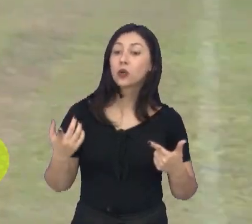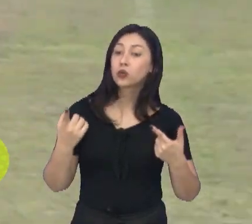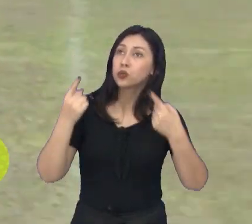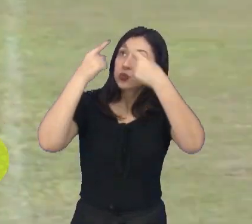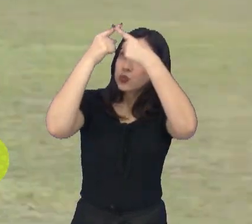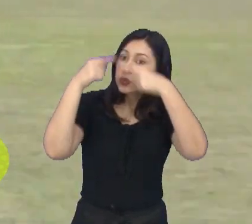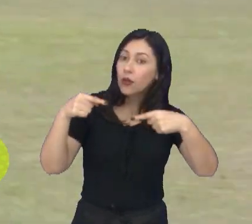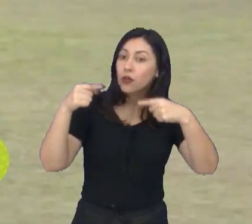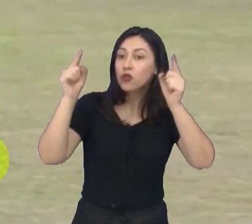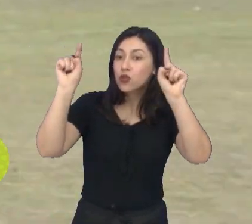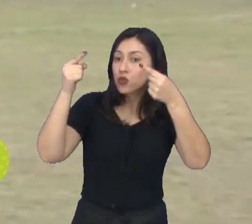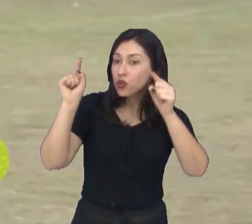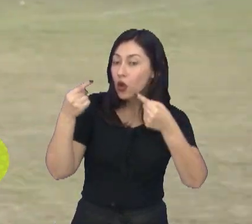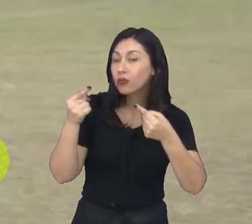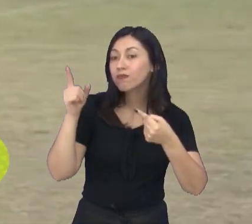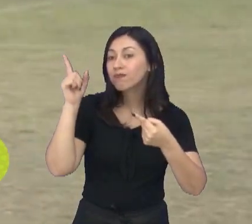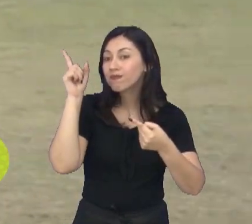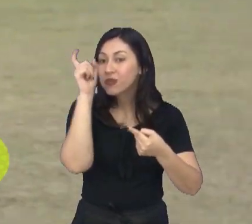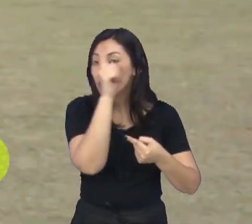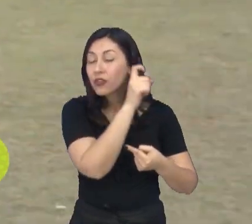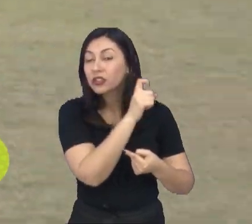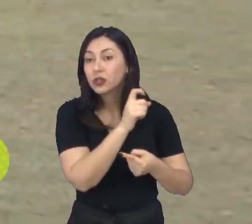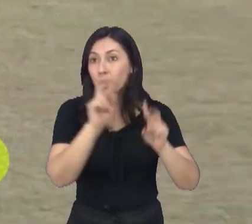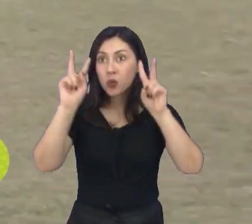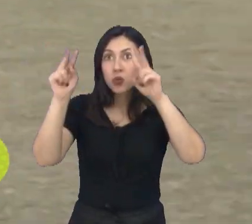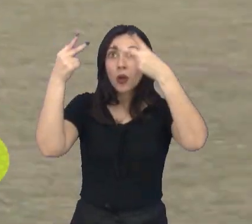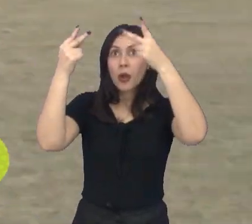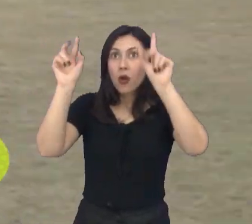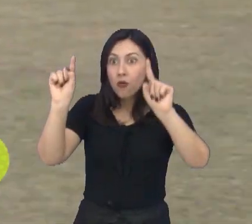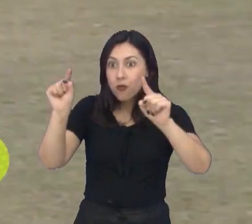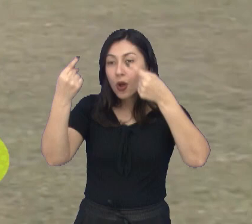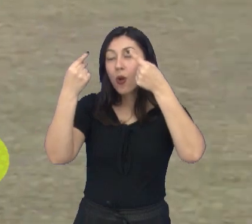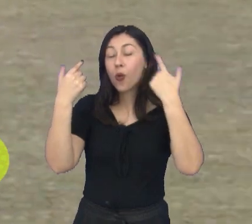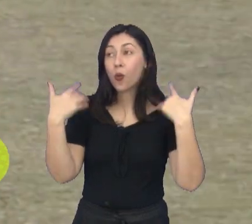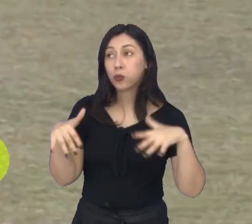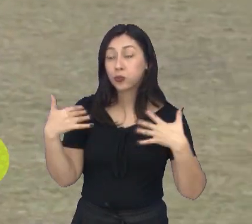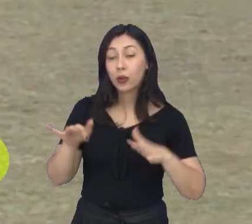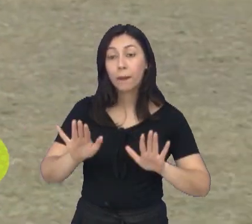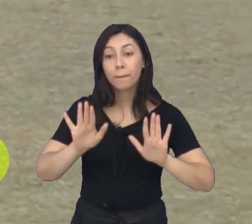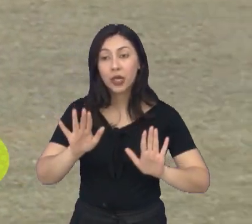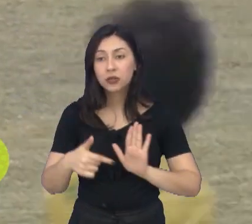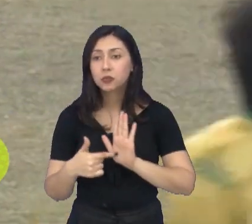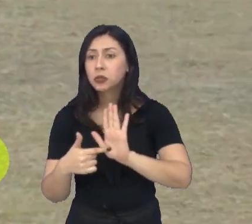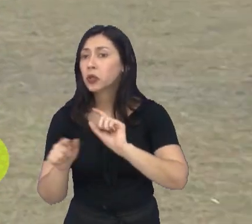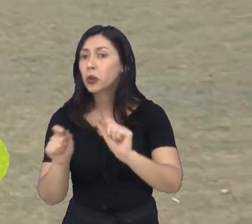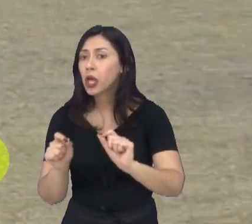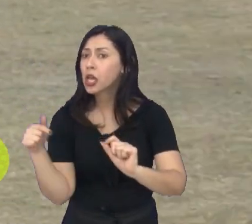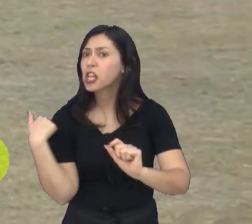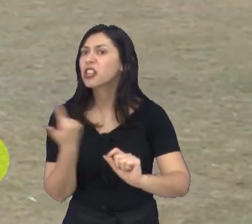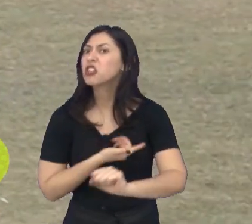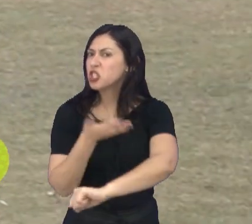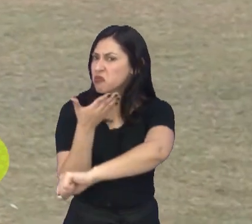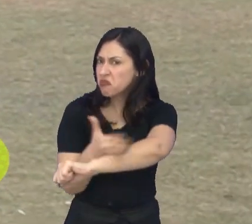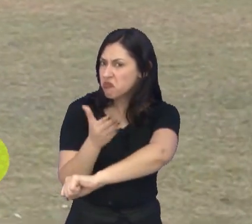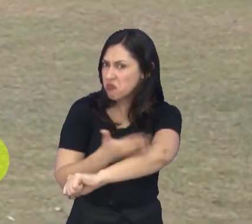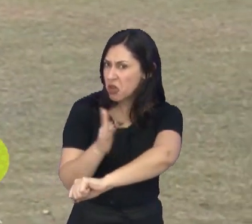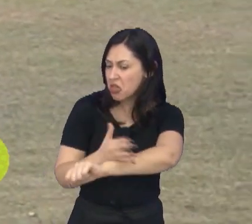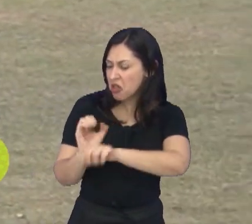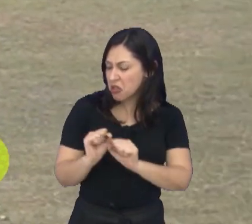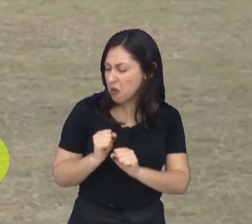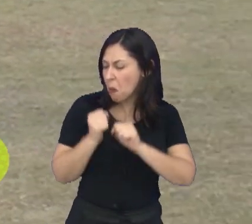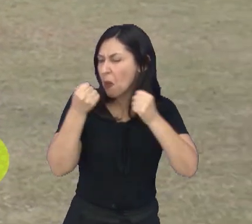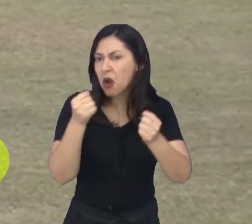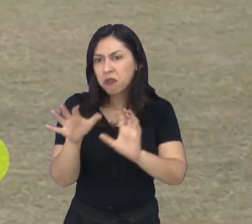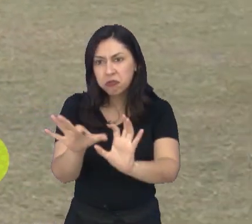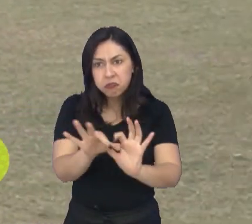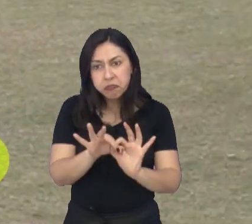tanto a semifinal quanto a final, mas a gente mostrou que não só além dos treinos, mas também a união, a raça, a determinação de